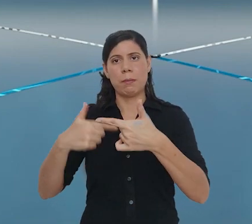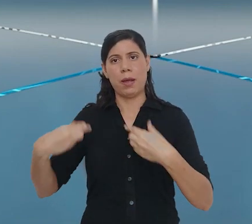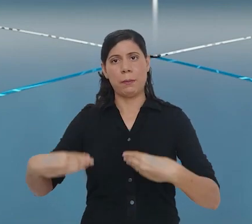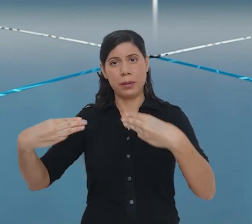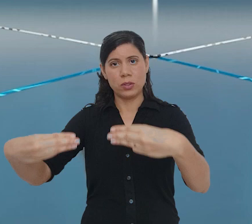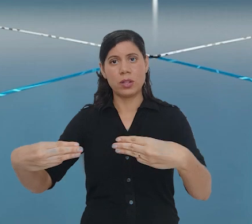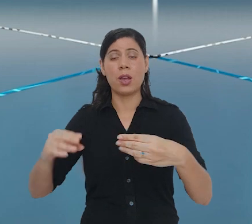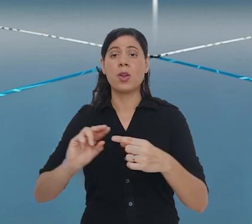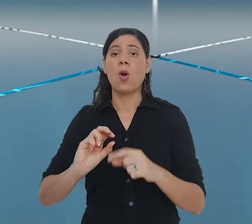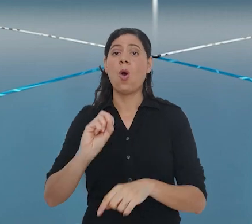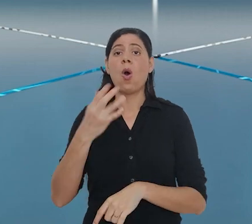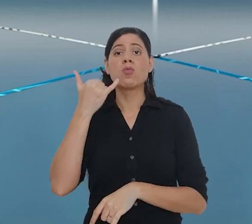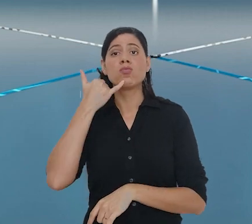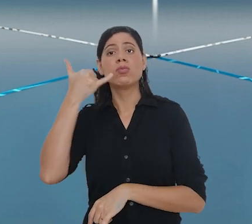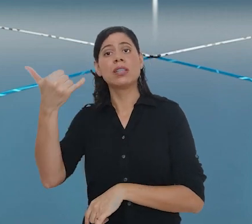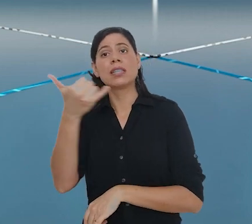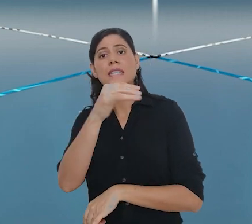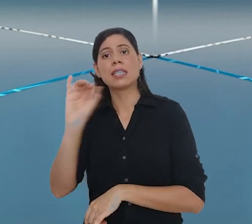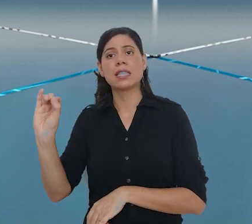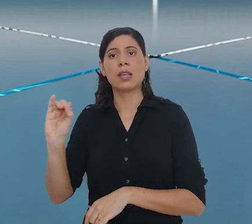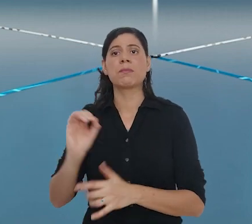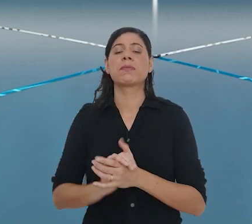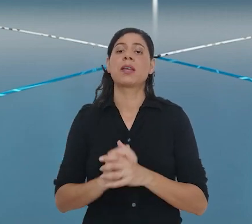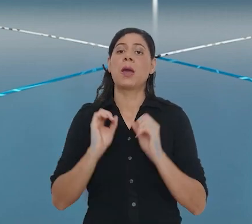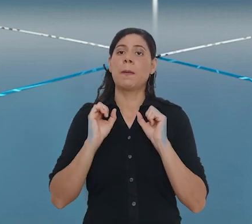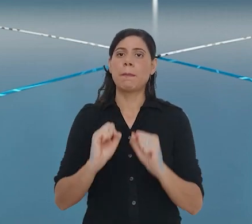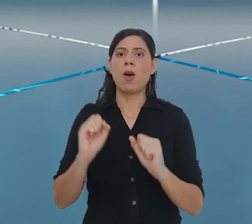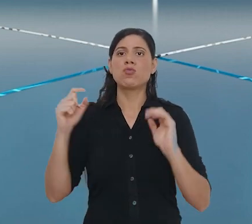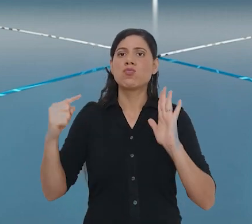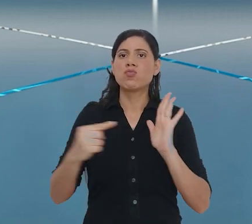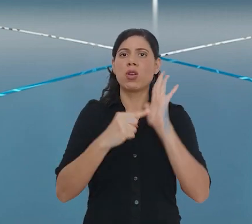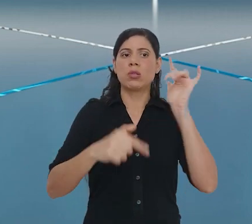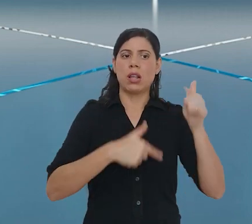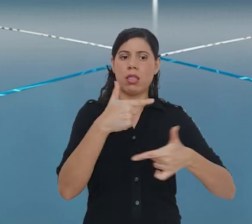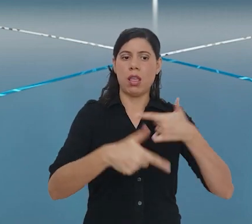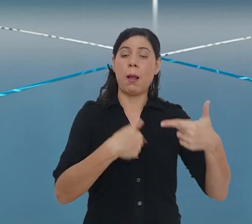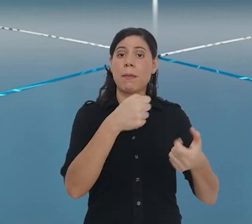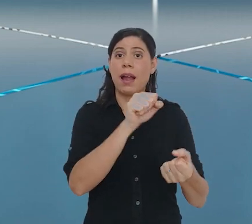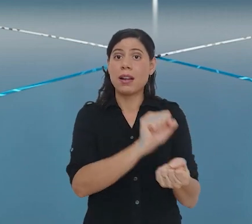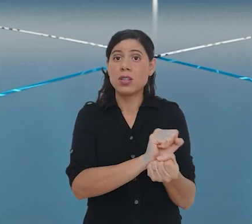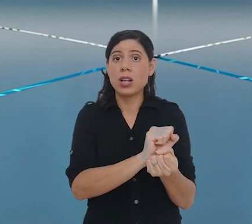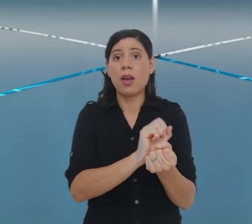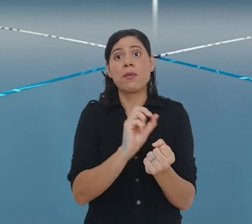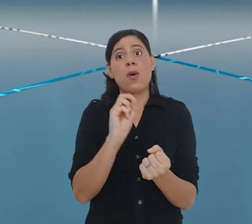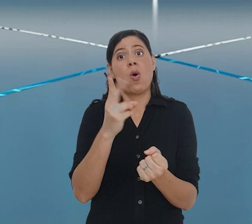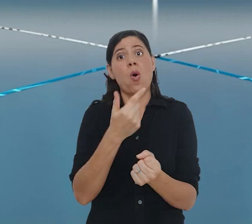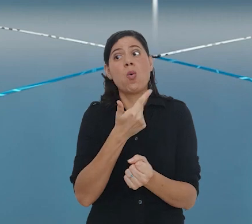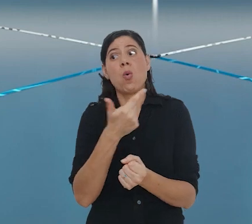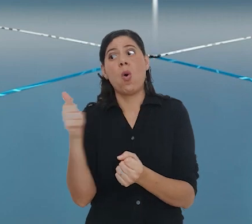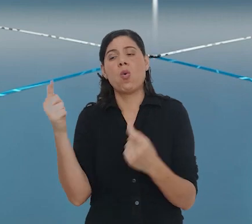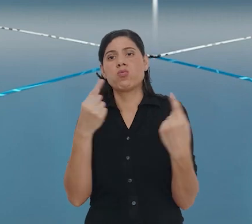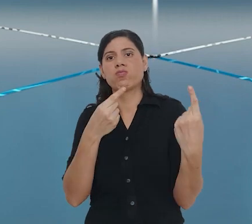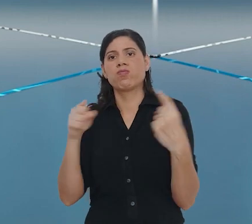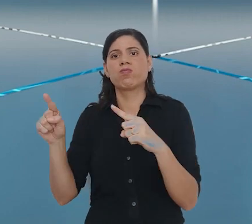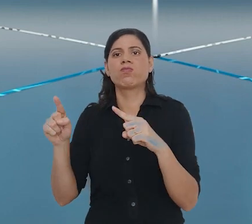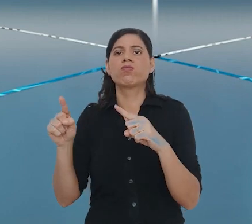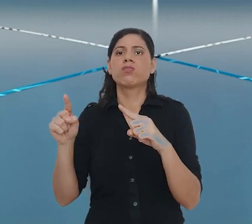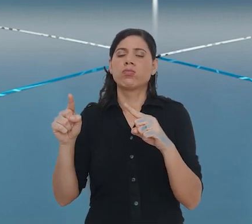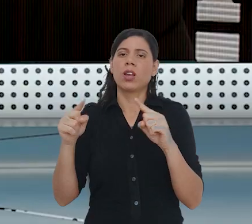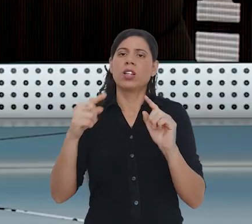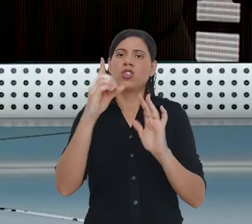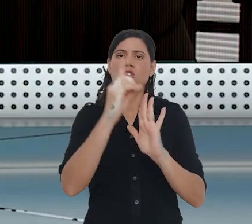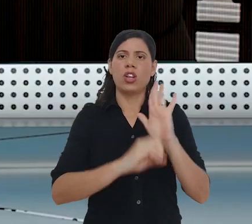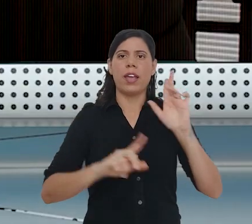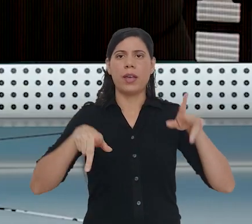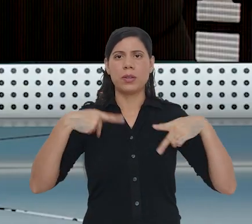ou pelo telefone no Disque 100, que pode ser usado para denunciar trabalho escravo ou qualquer outra violação a direitos